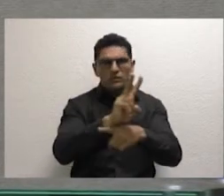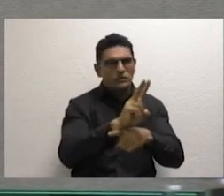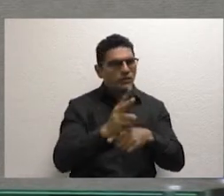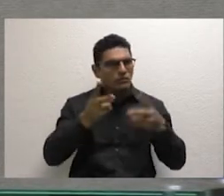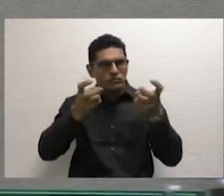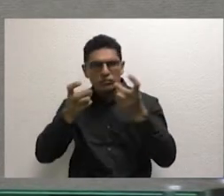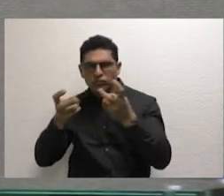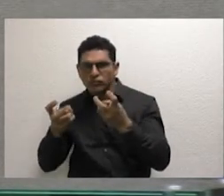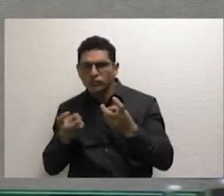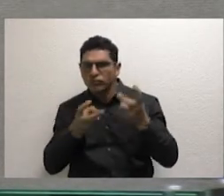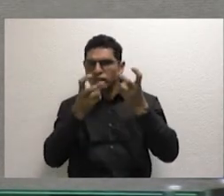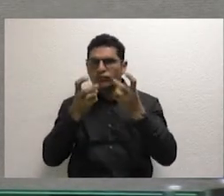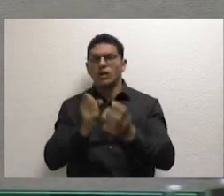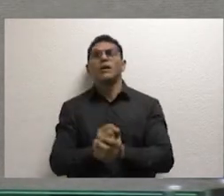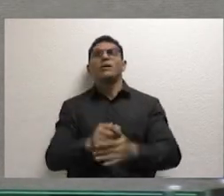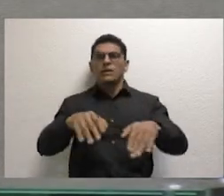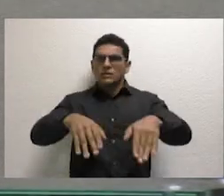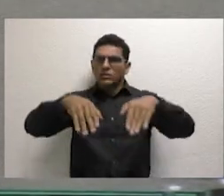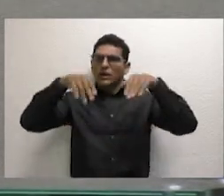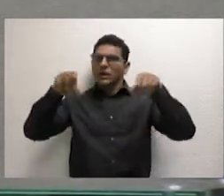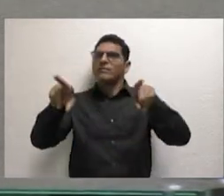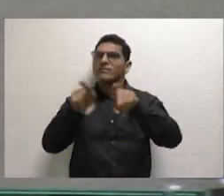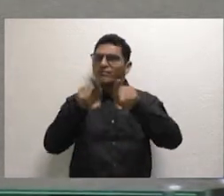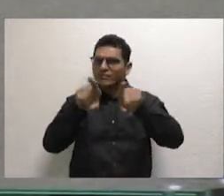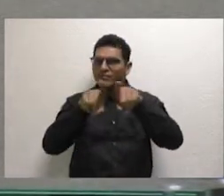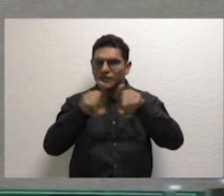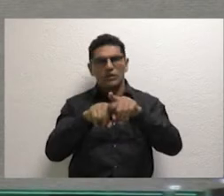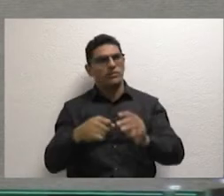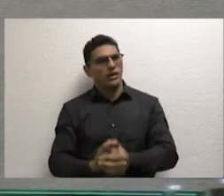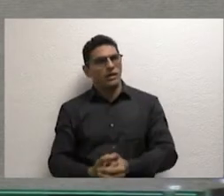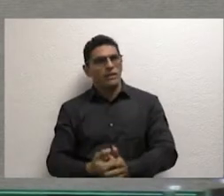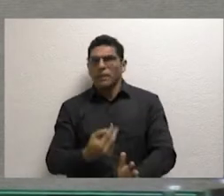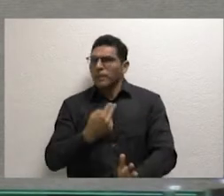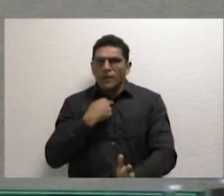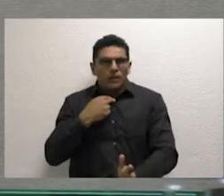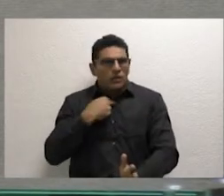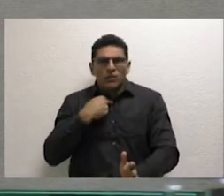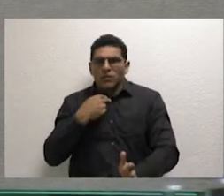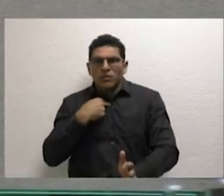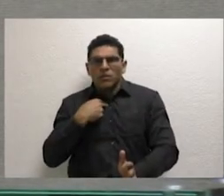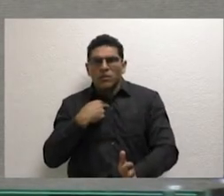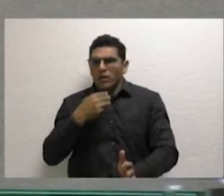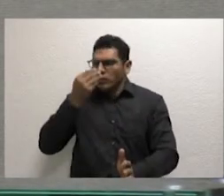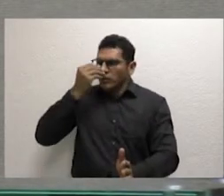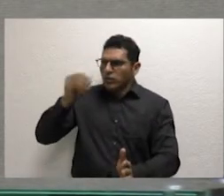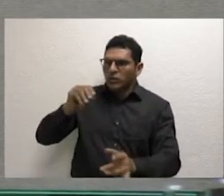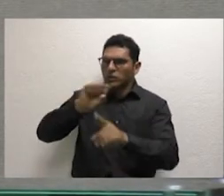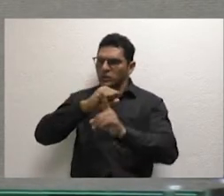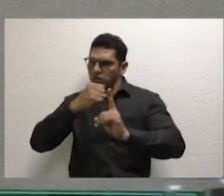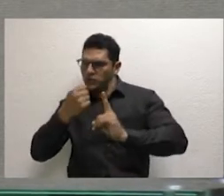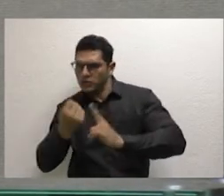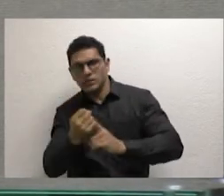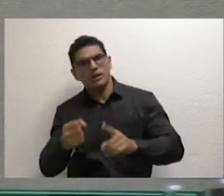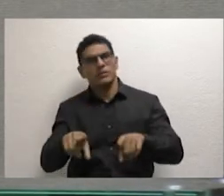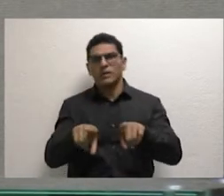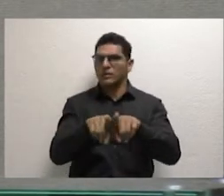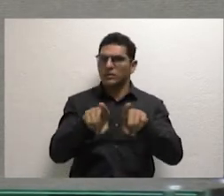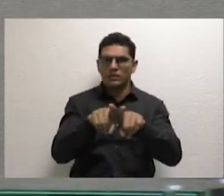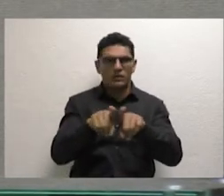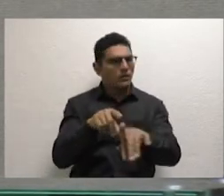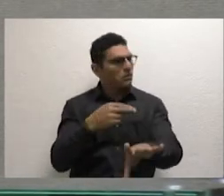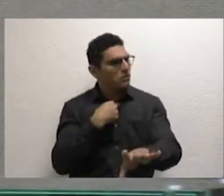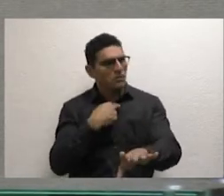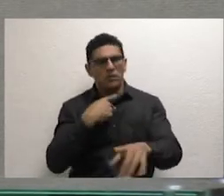ter um olhar atento desta Assembleia Legislativa não permitiremos abusos contra os consumidores também não permitiremos